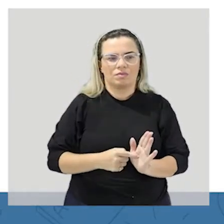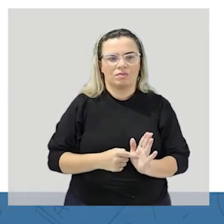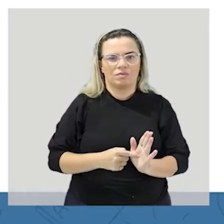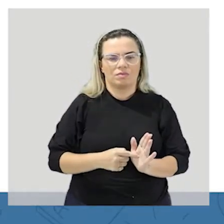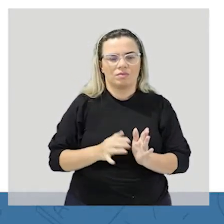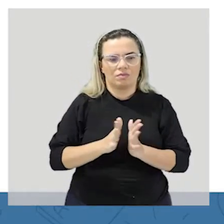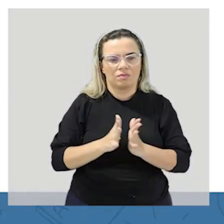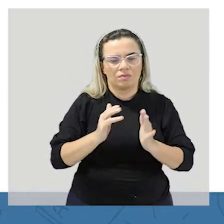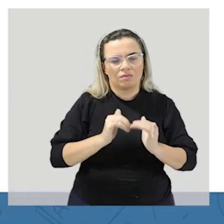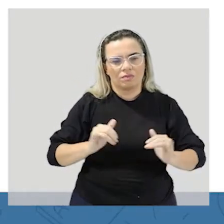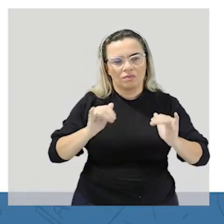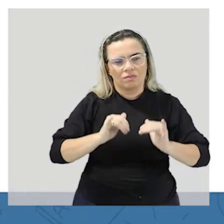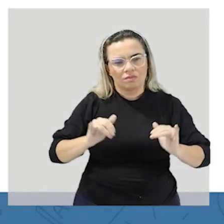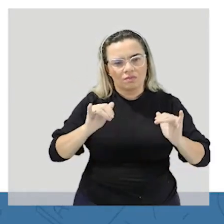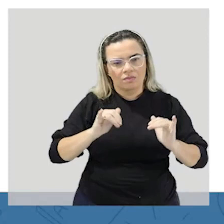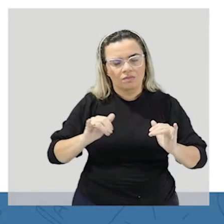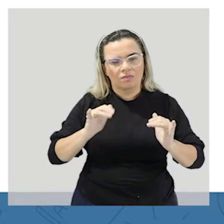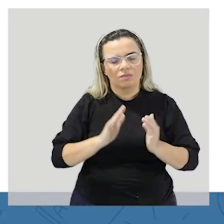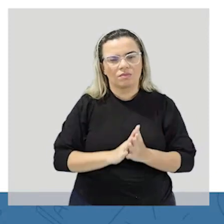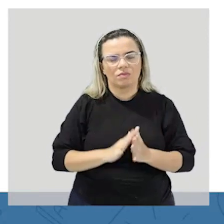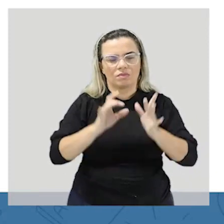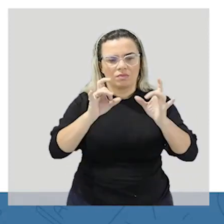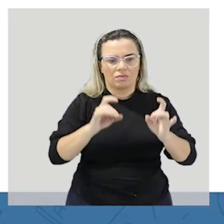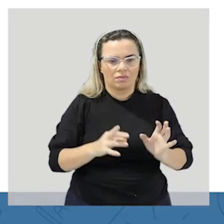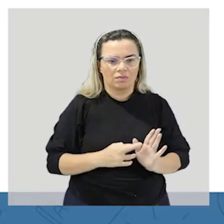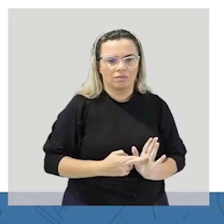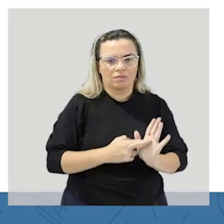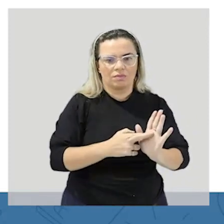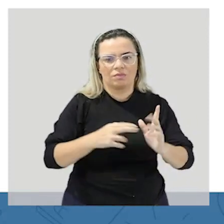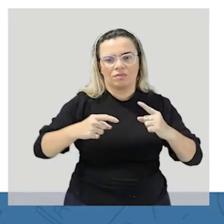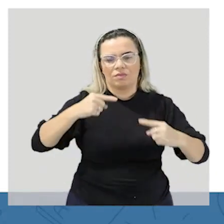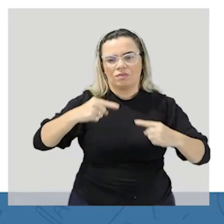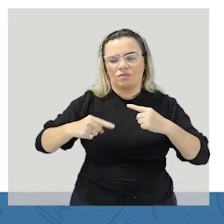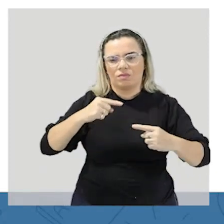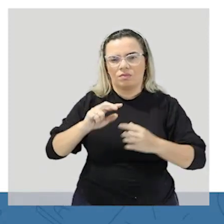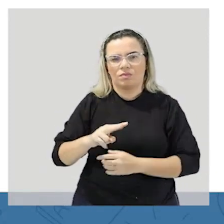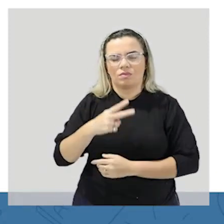transmitir determinadas representações